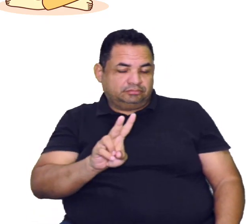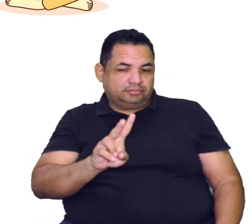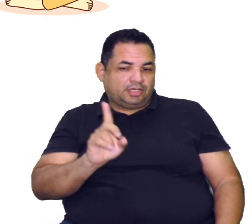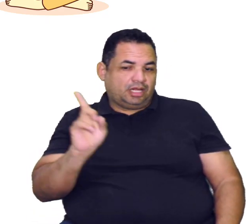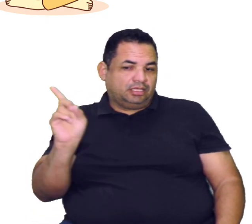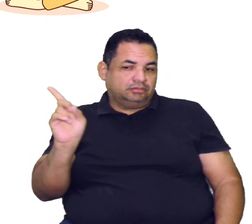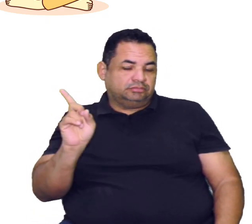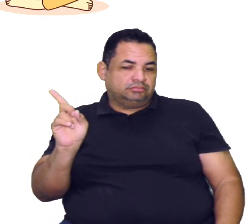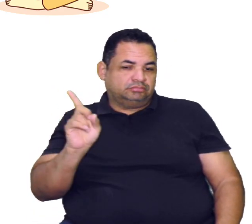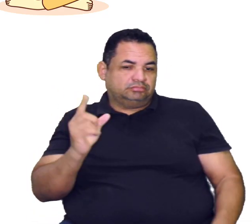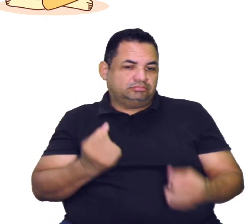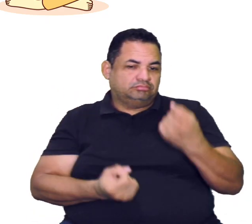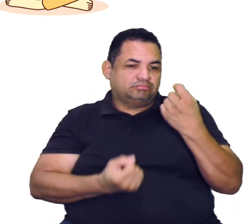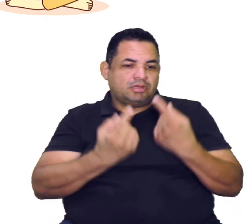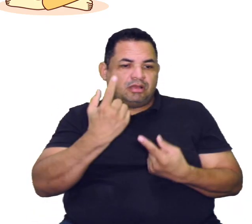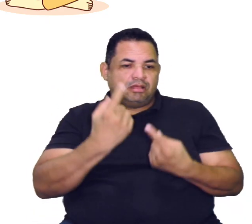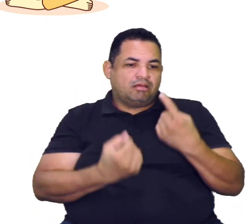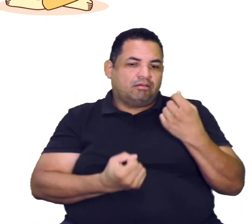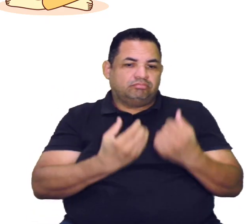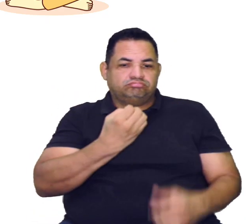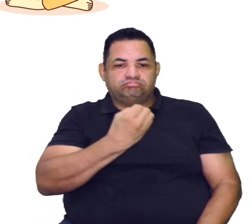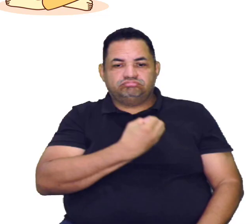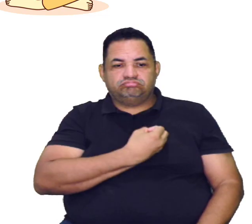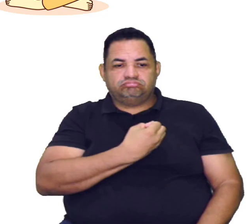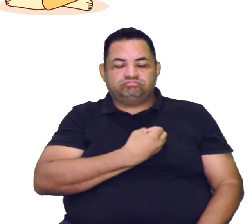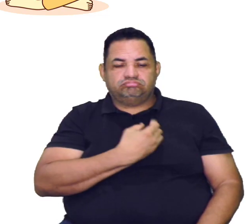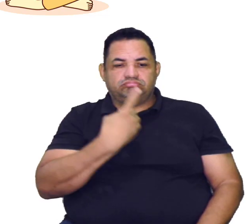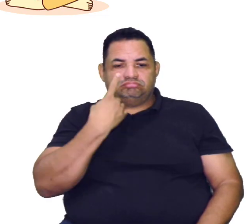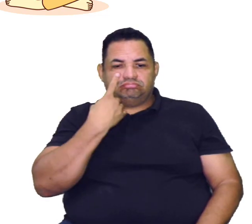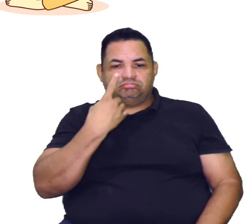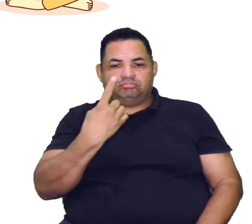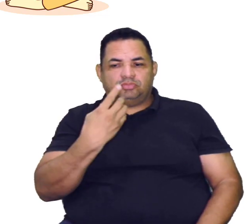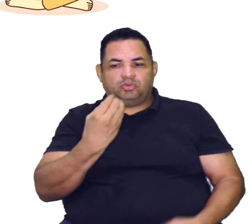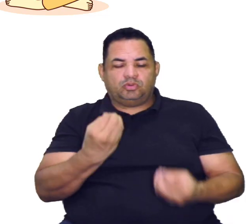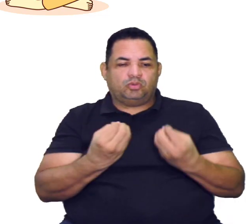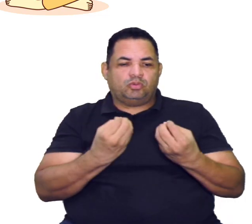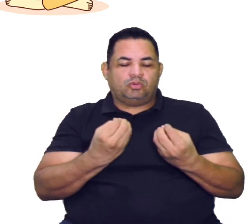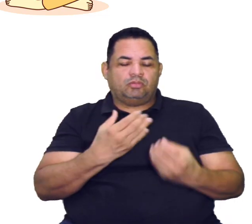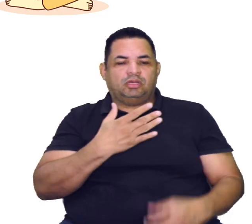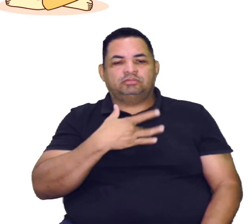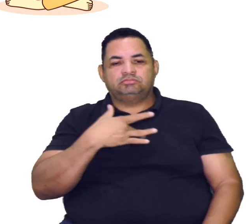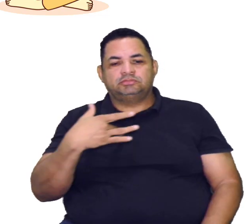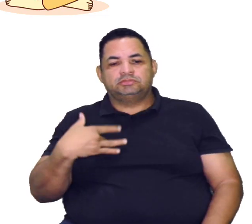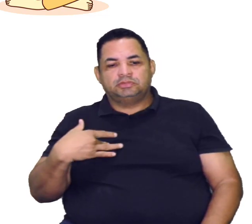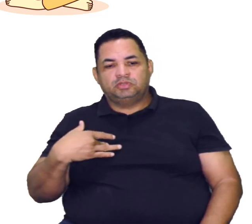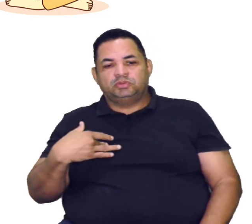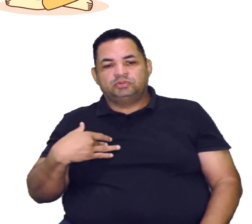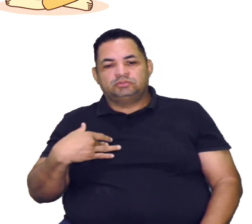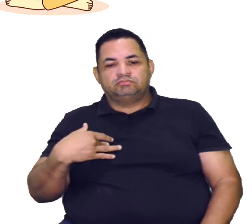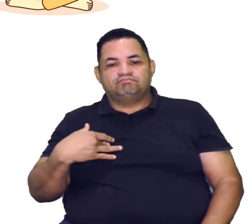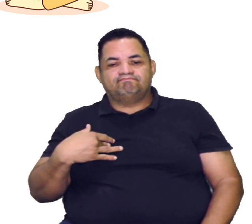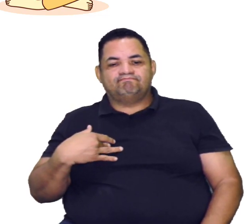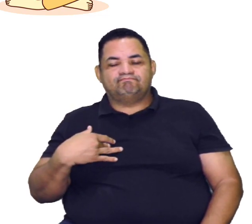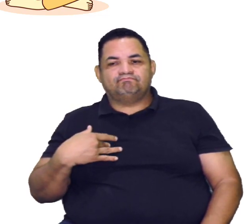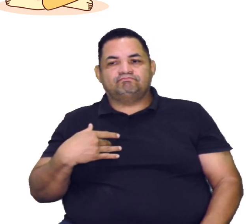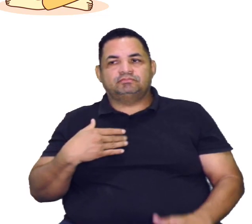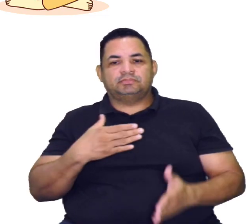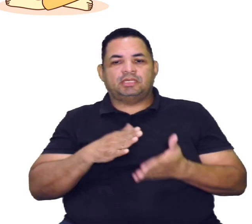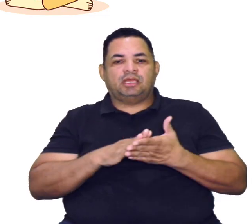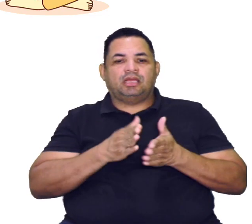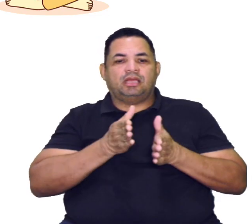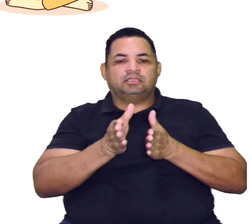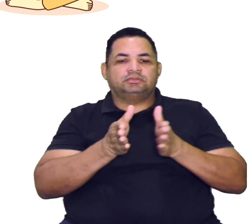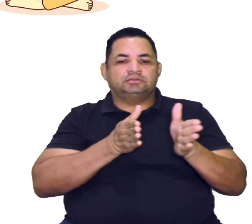alguns indicadores. Quando eu falo de qualidade de vida, eu tenho que observar como anda a minha saúde, a questão